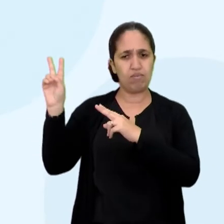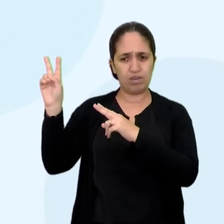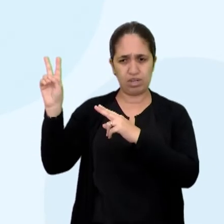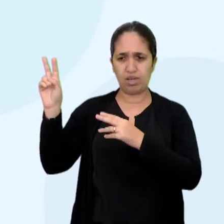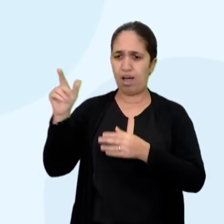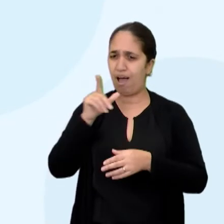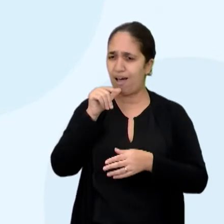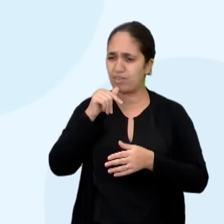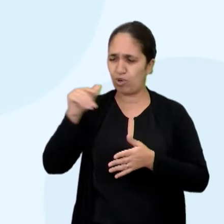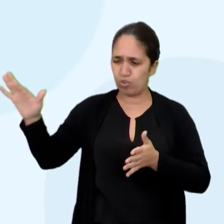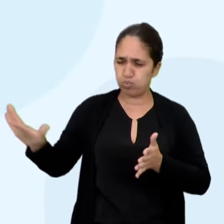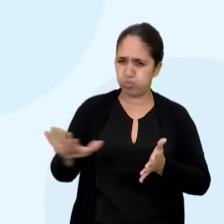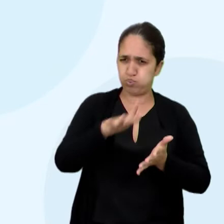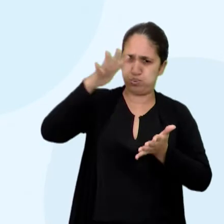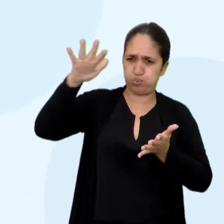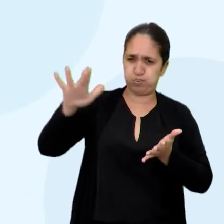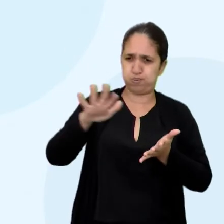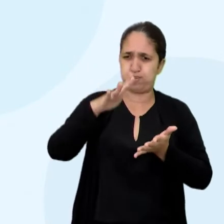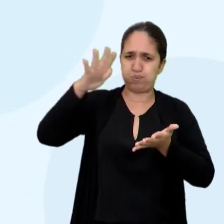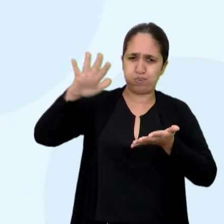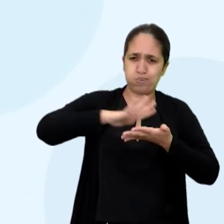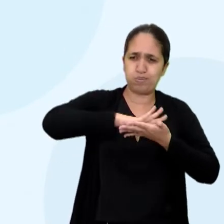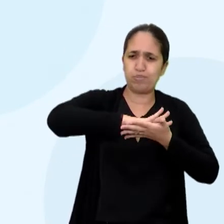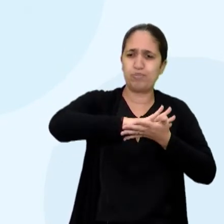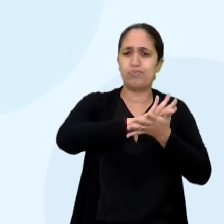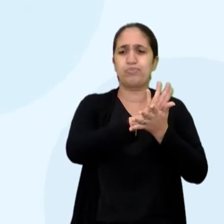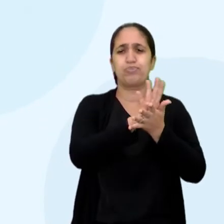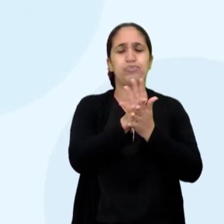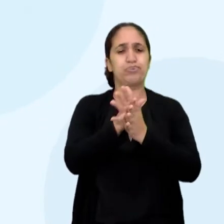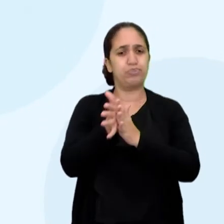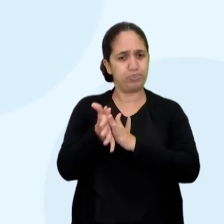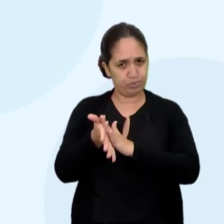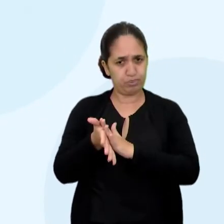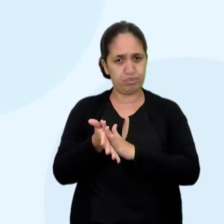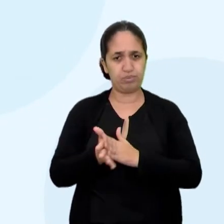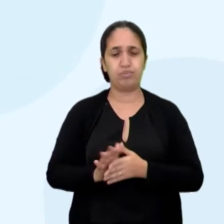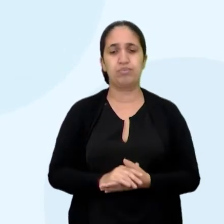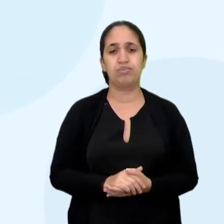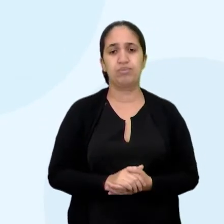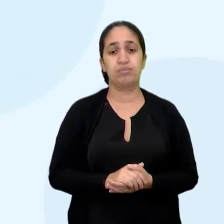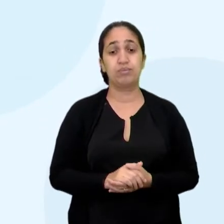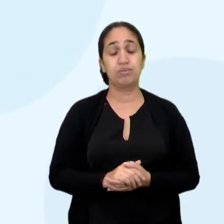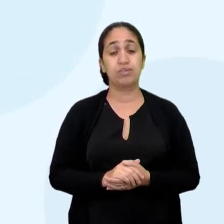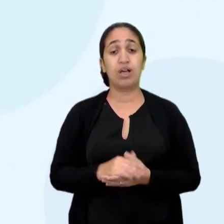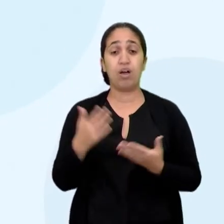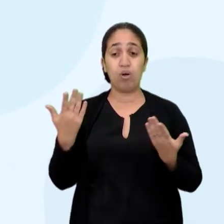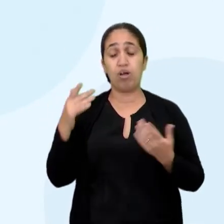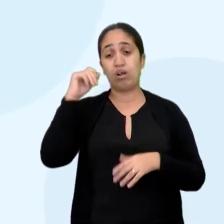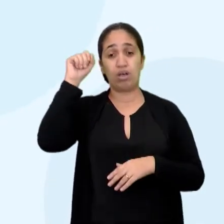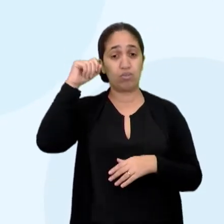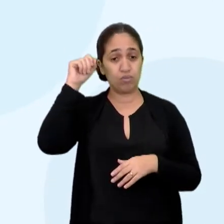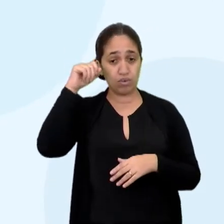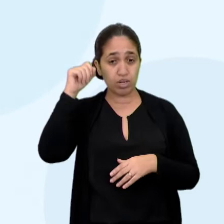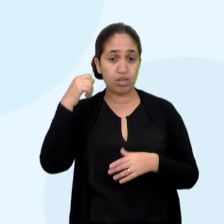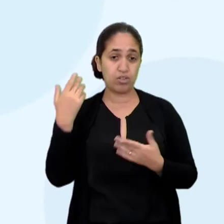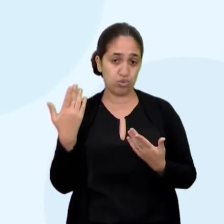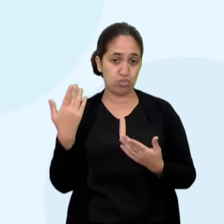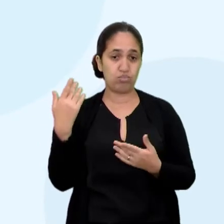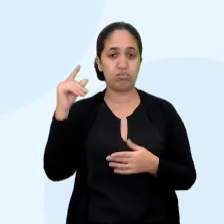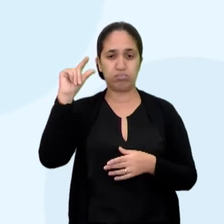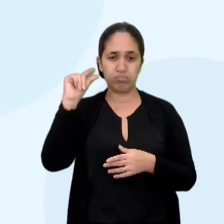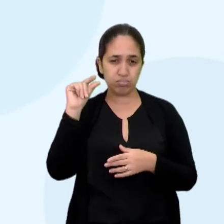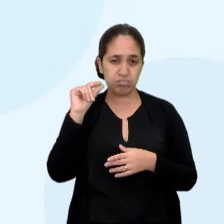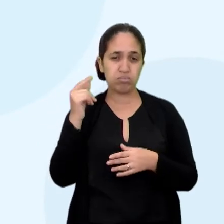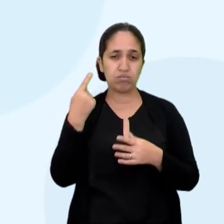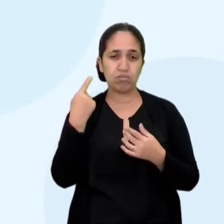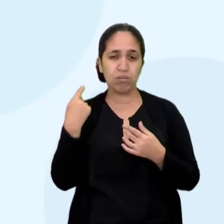aí acabaram devastando essa região. Tá certo? E aí eu trouxe um vídeo, né, um vídeo de menos de um minuto aí,